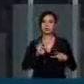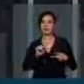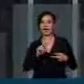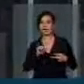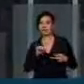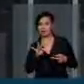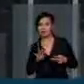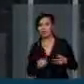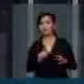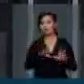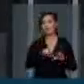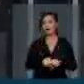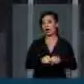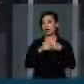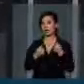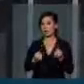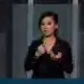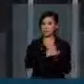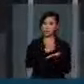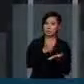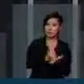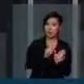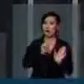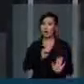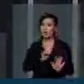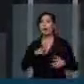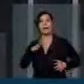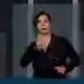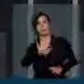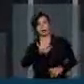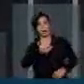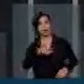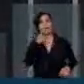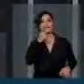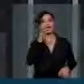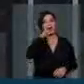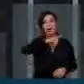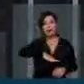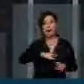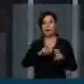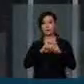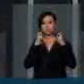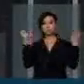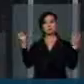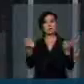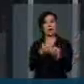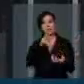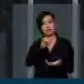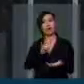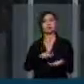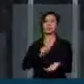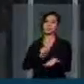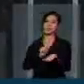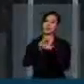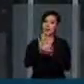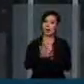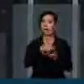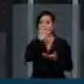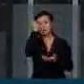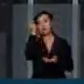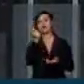aí, falar mal dos estádios, isso aí afugenta investidor, já estão falando aí por baixo.